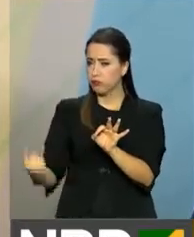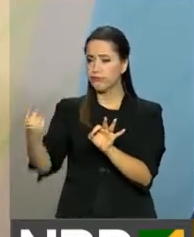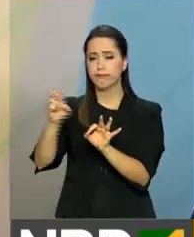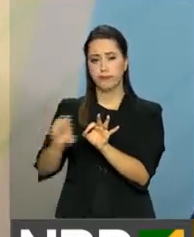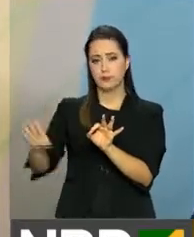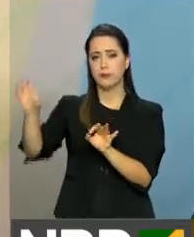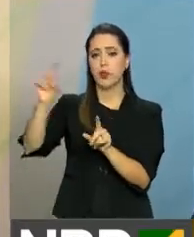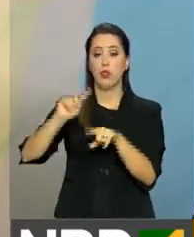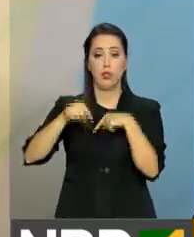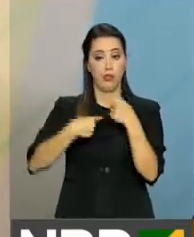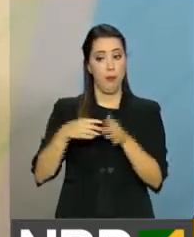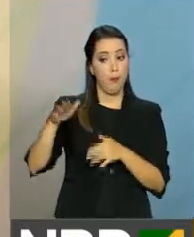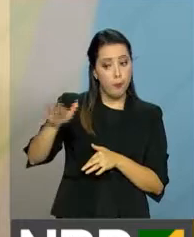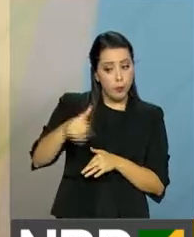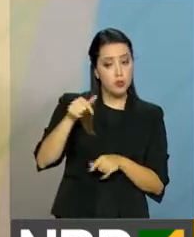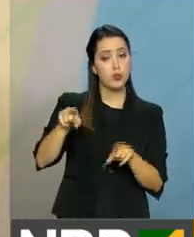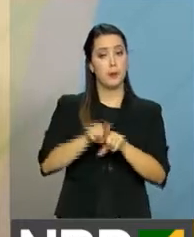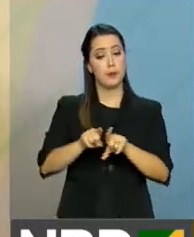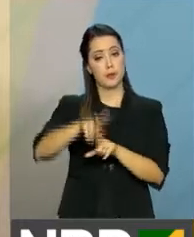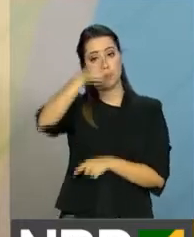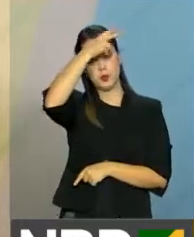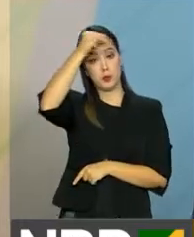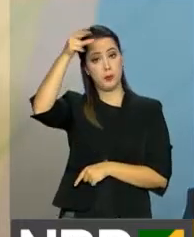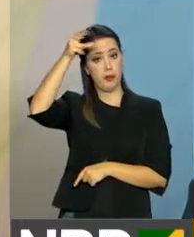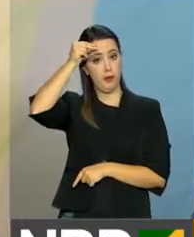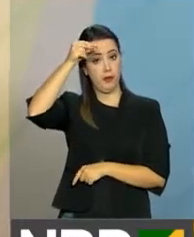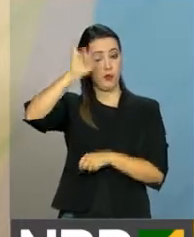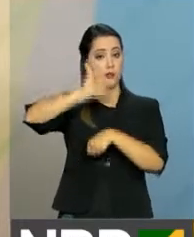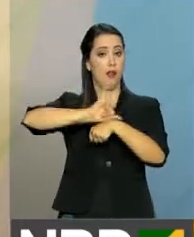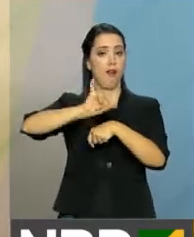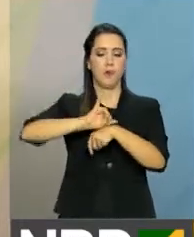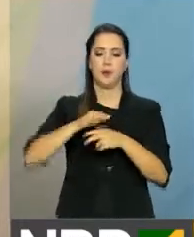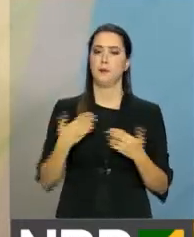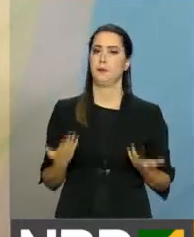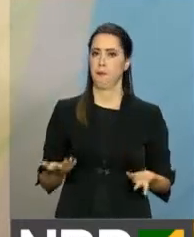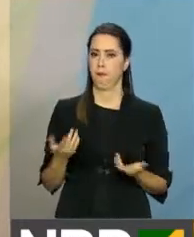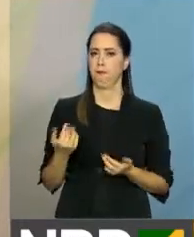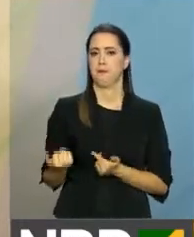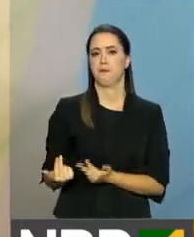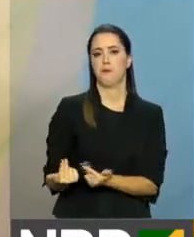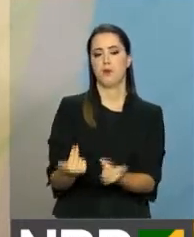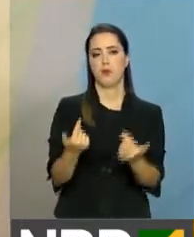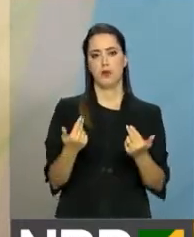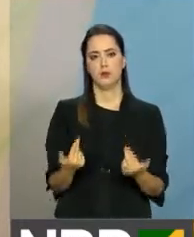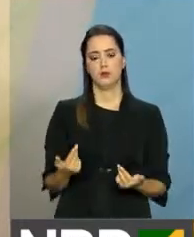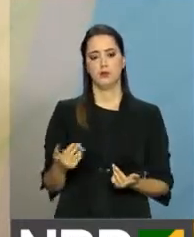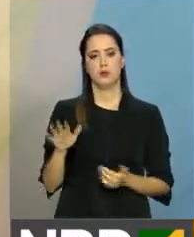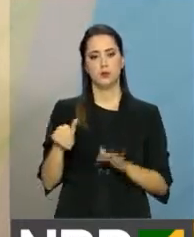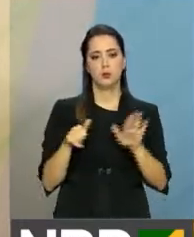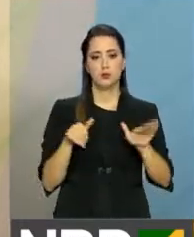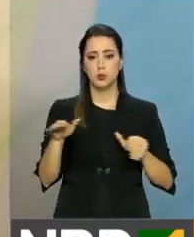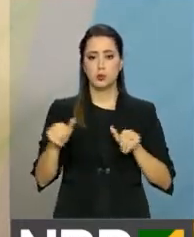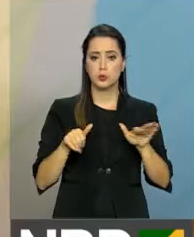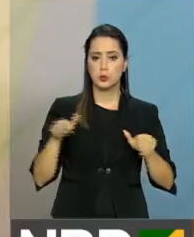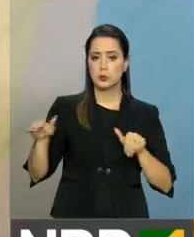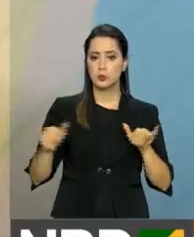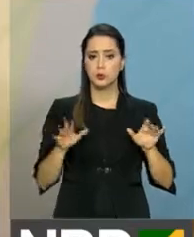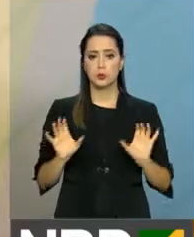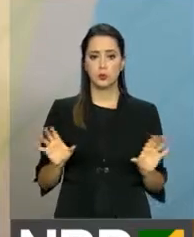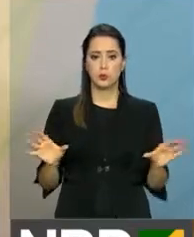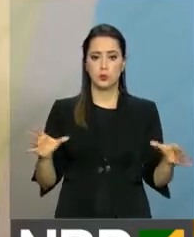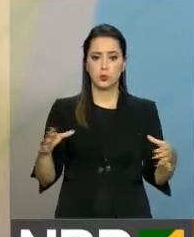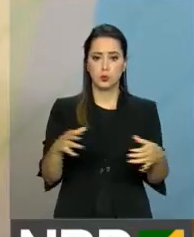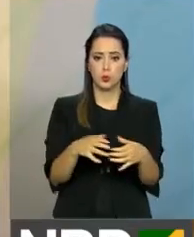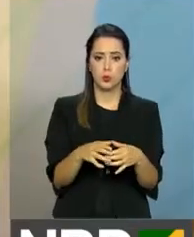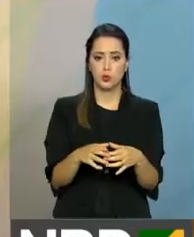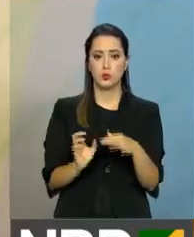os prefeitos das capitais como estamos fazendo com os vários setores da iniciativa